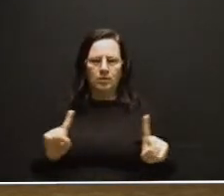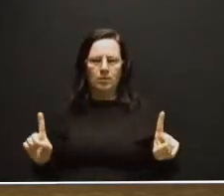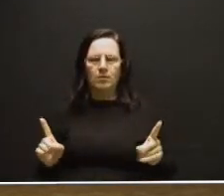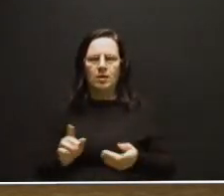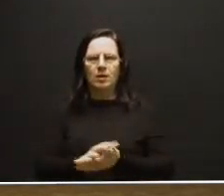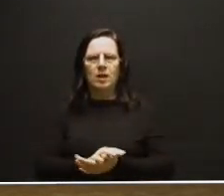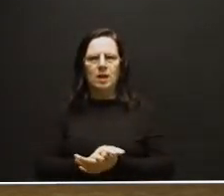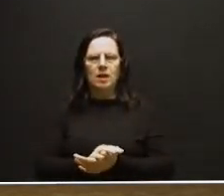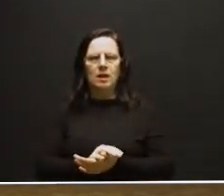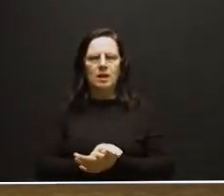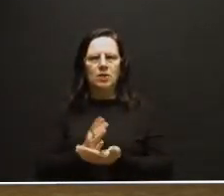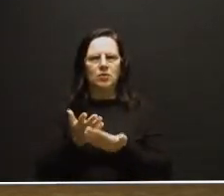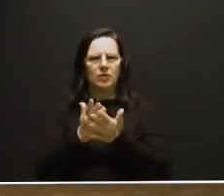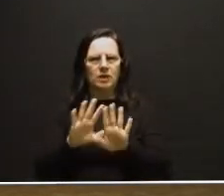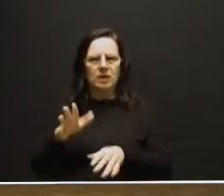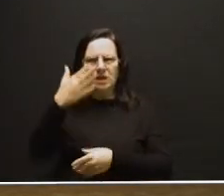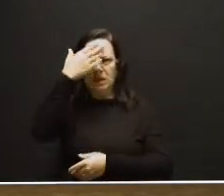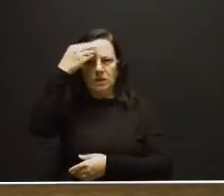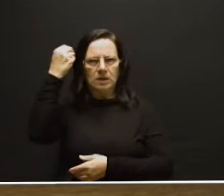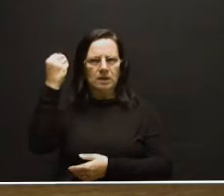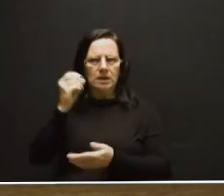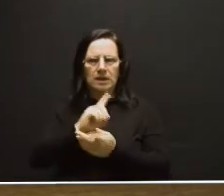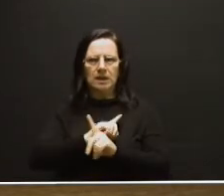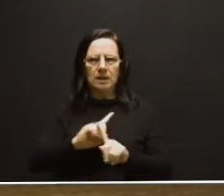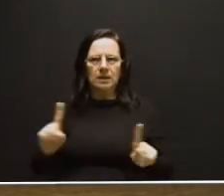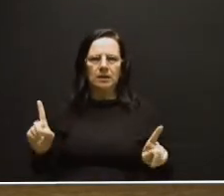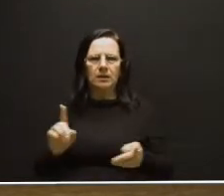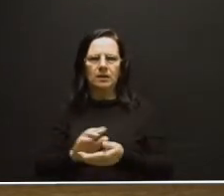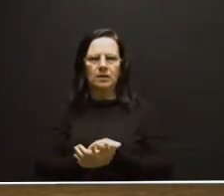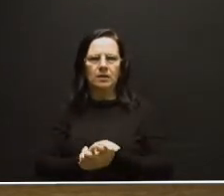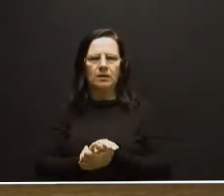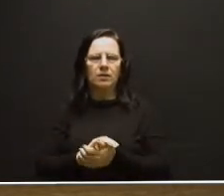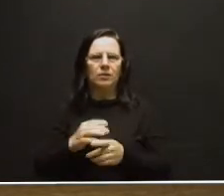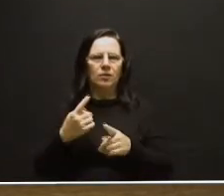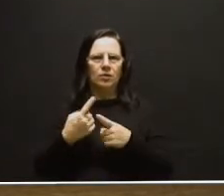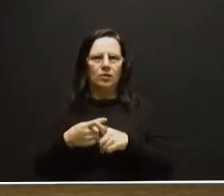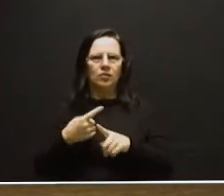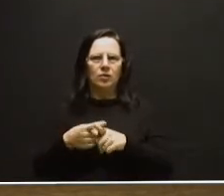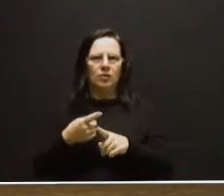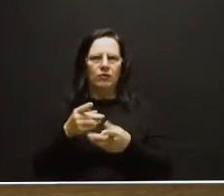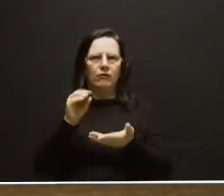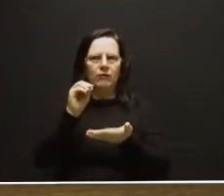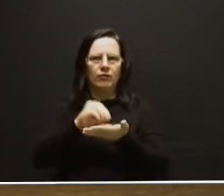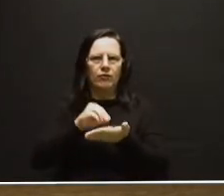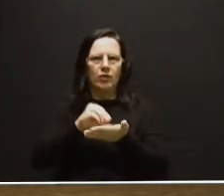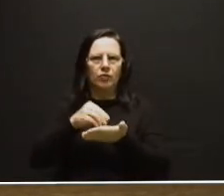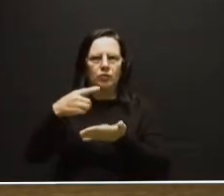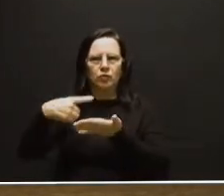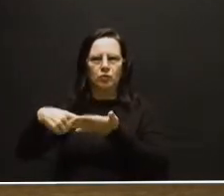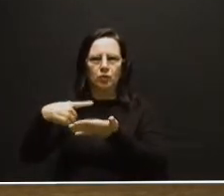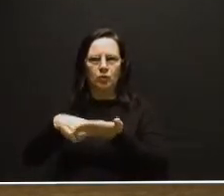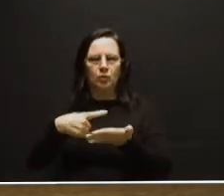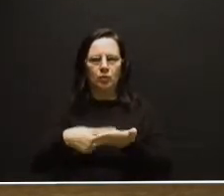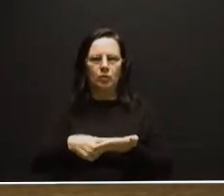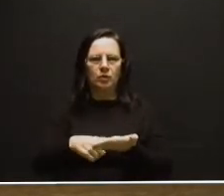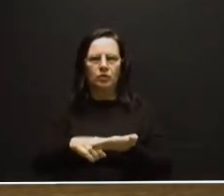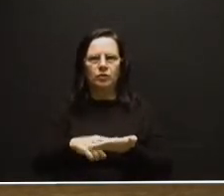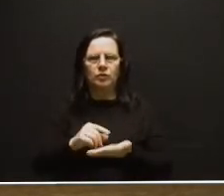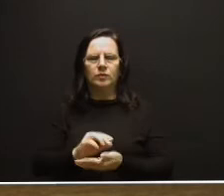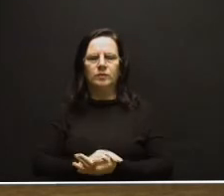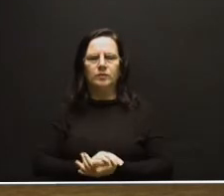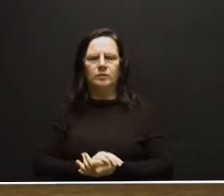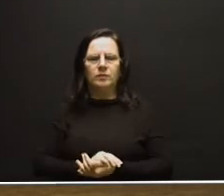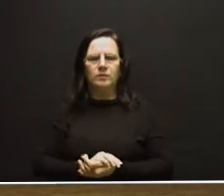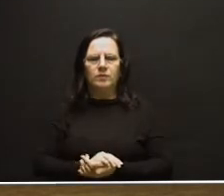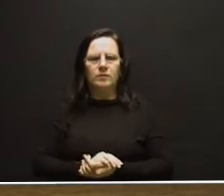vai ser esquecida e abandonada por conta de caprichos ou de falta de competência de quem quer que seja